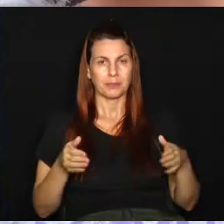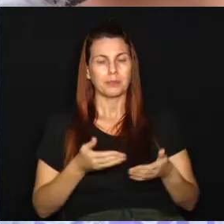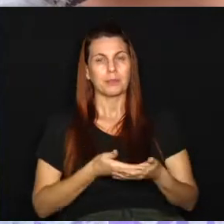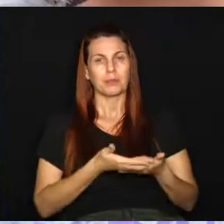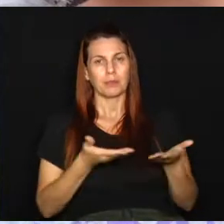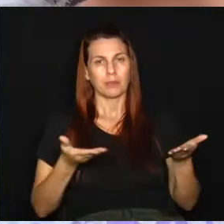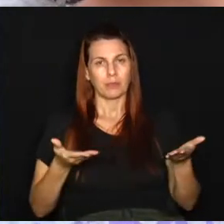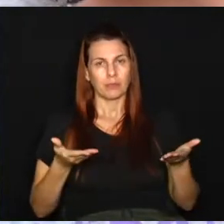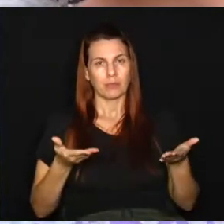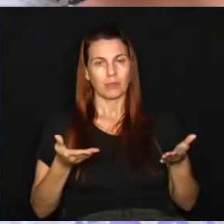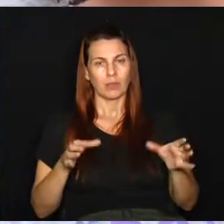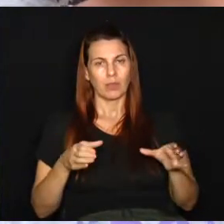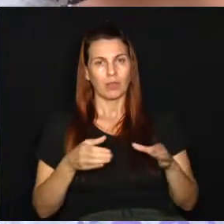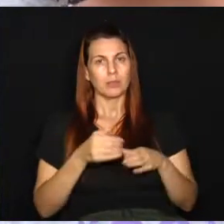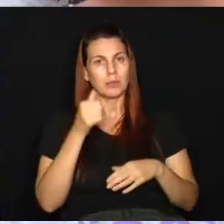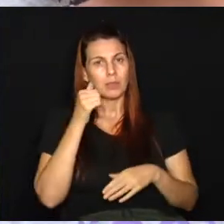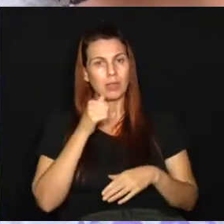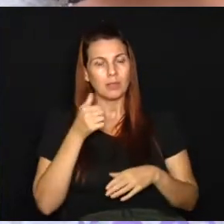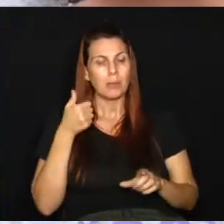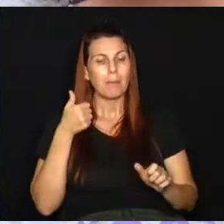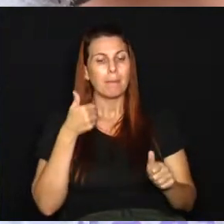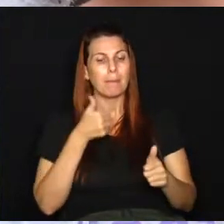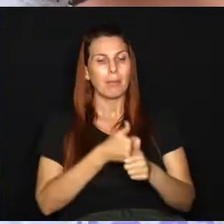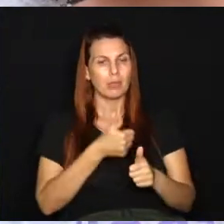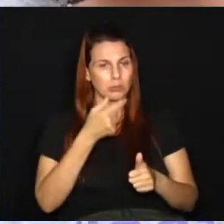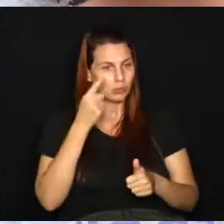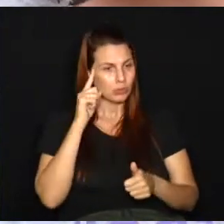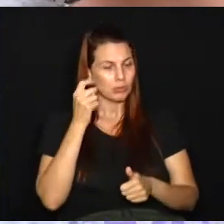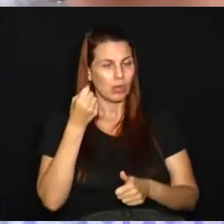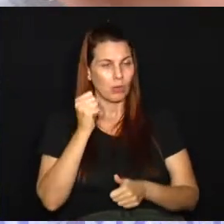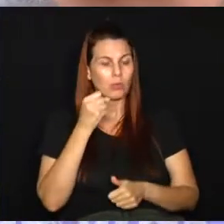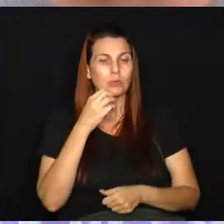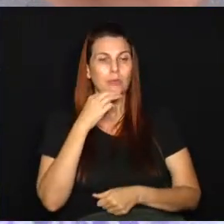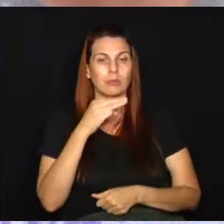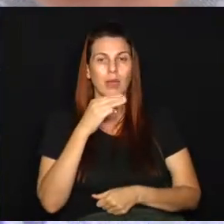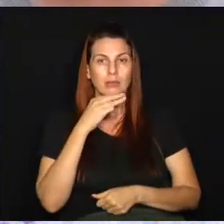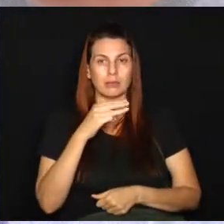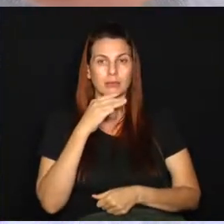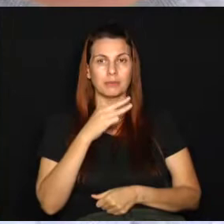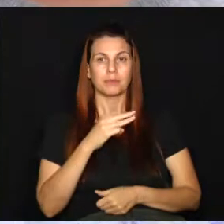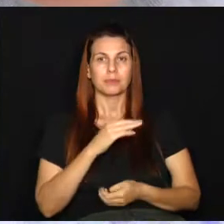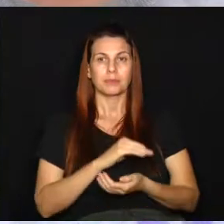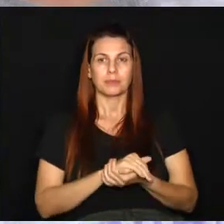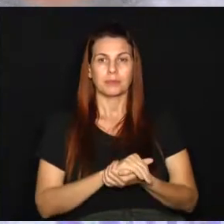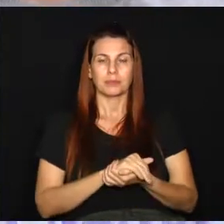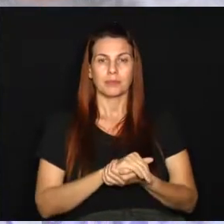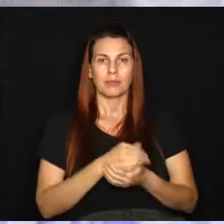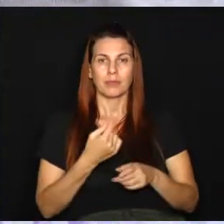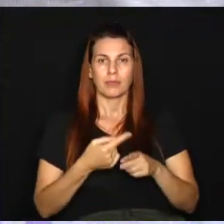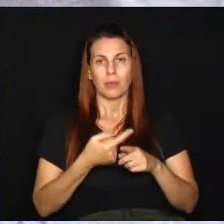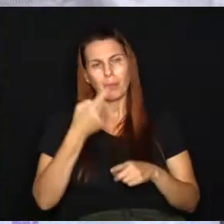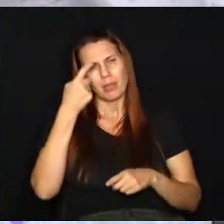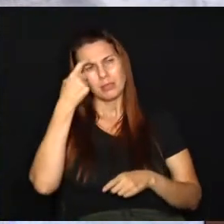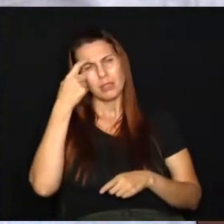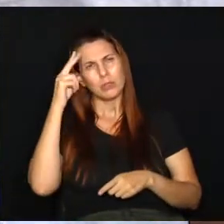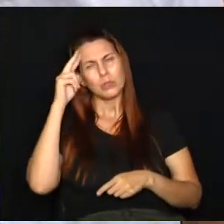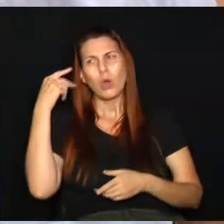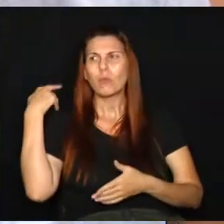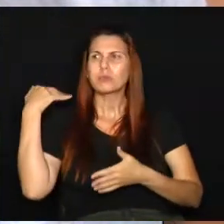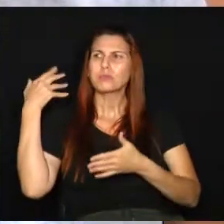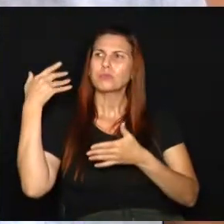para a Comissão da Mulher na véspera, né, nas vésperas do 8 de março, pensando na história, nas origens do 8 de